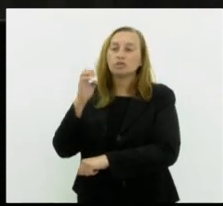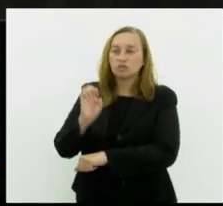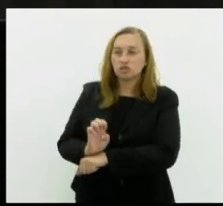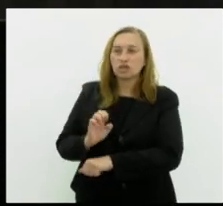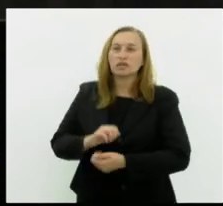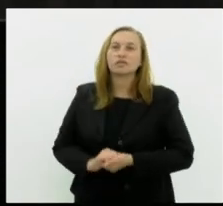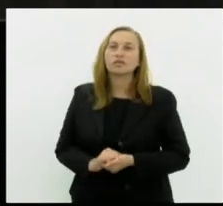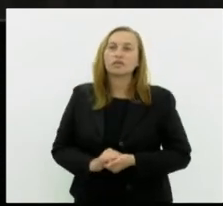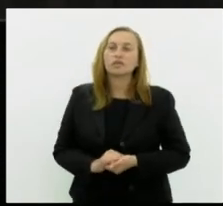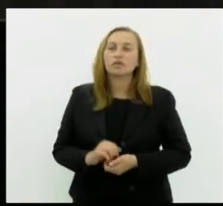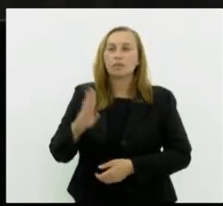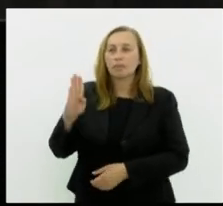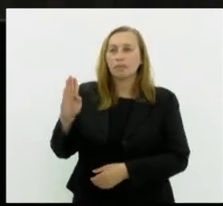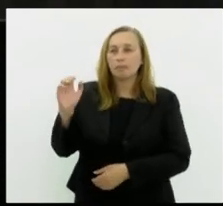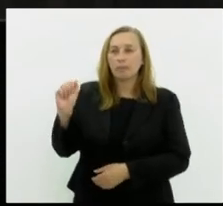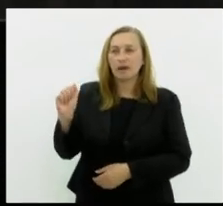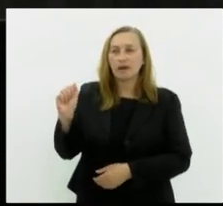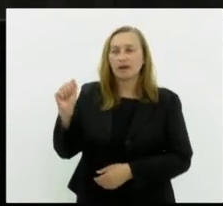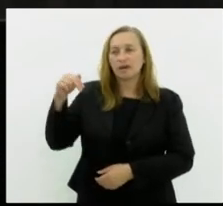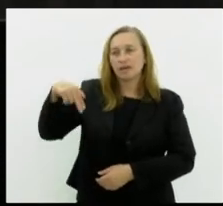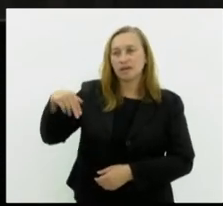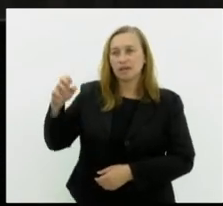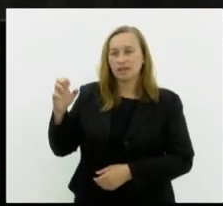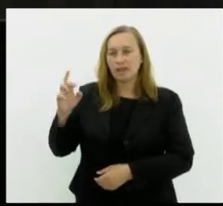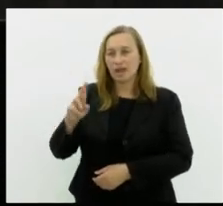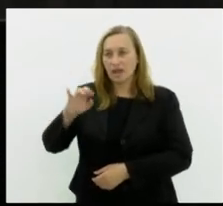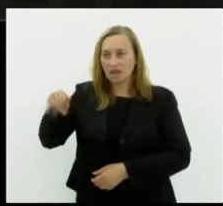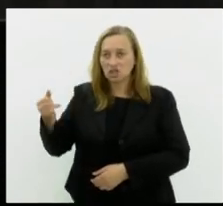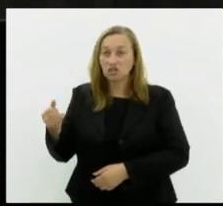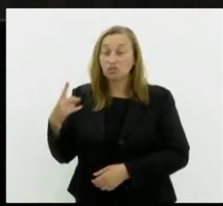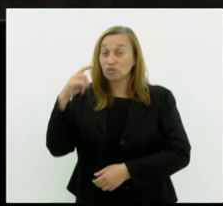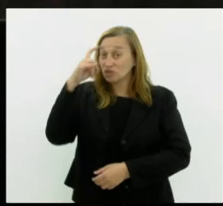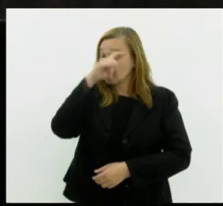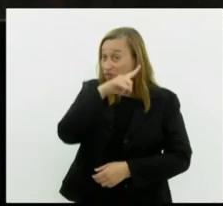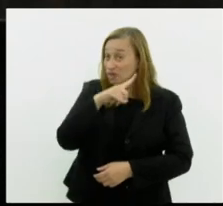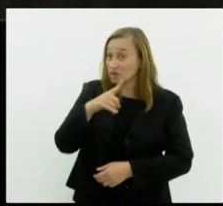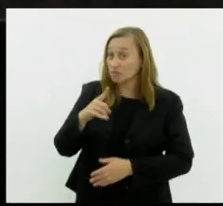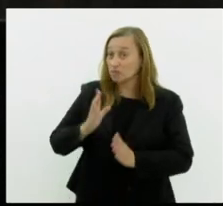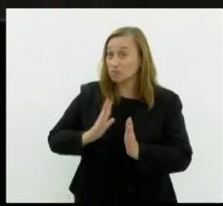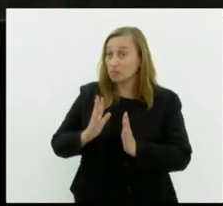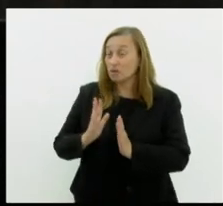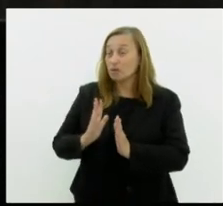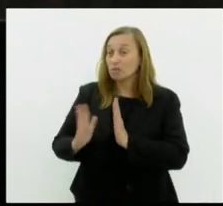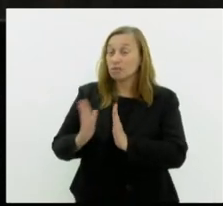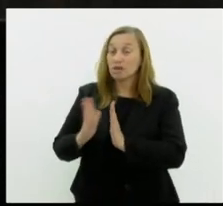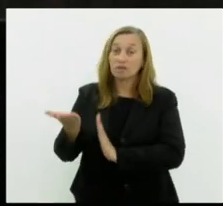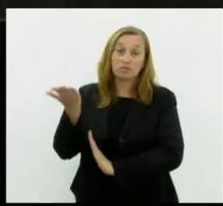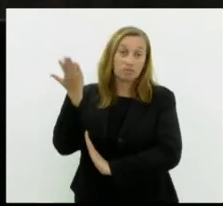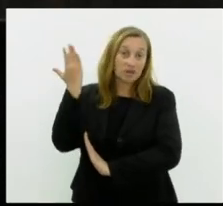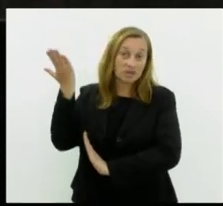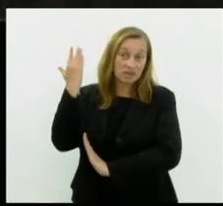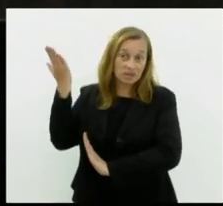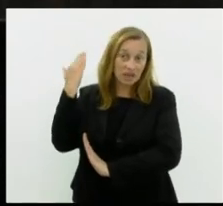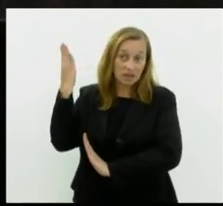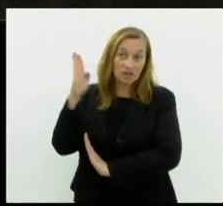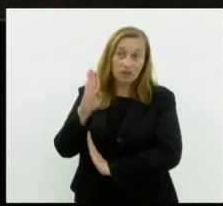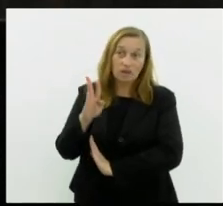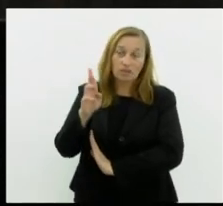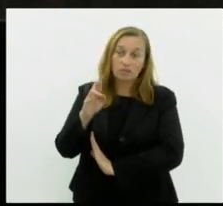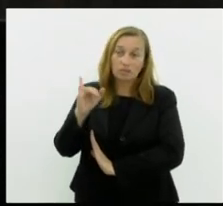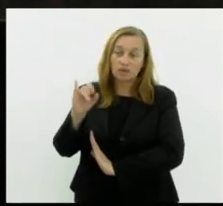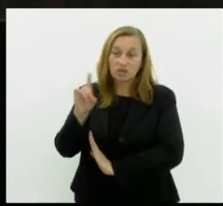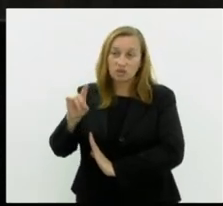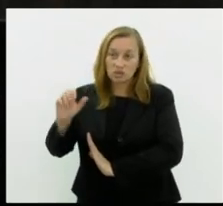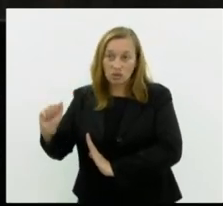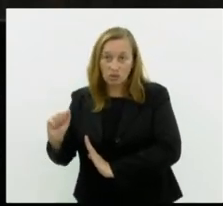E o Banerje ficou em situação difícil no último governo Brizola, e ele teve uma